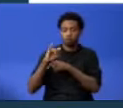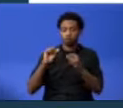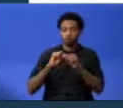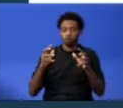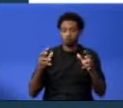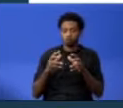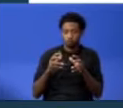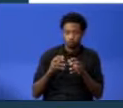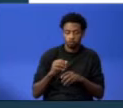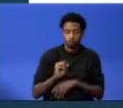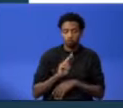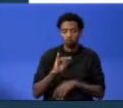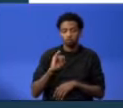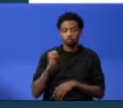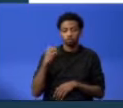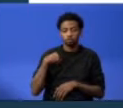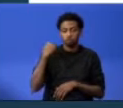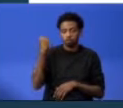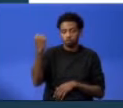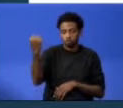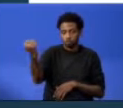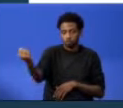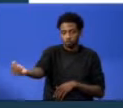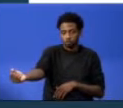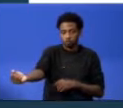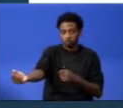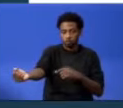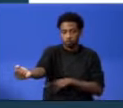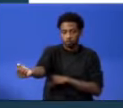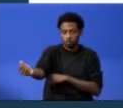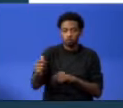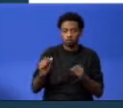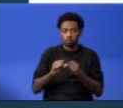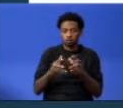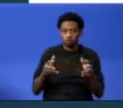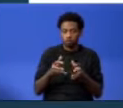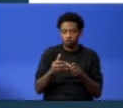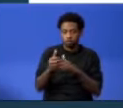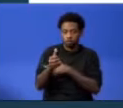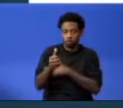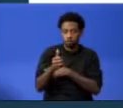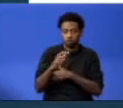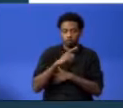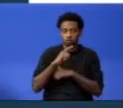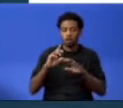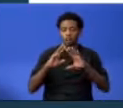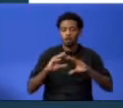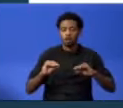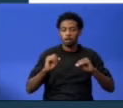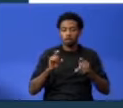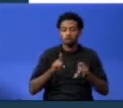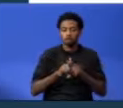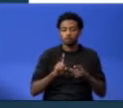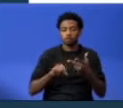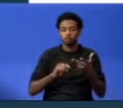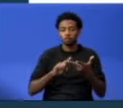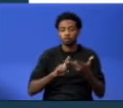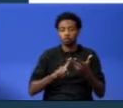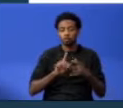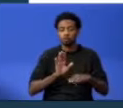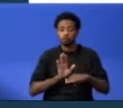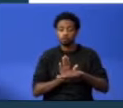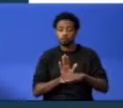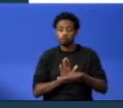outro músculo que auxilia no agonista durante o movimento é chamado de sinergista. Então, basicamente, ele é um músculo